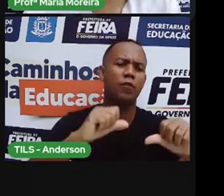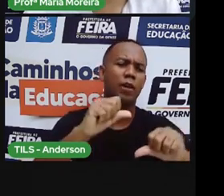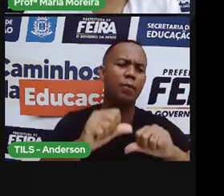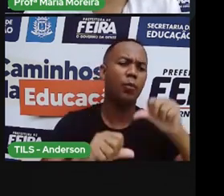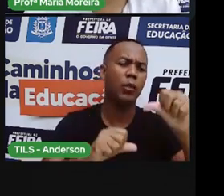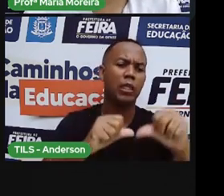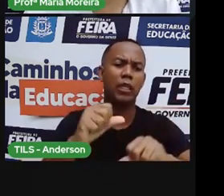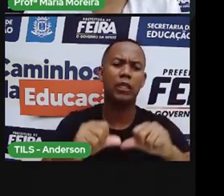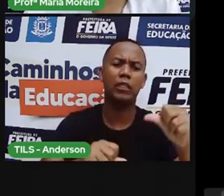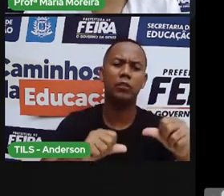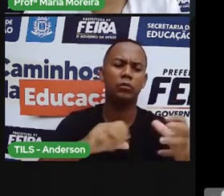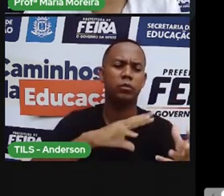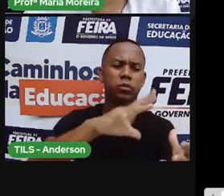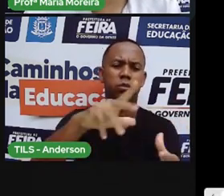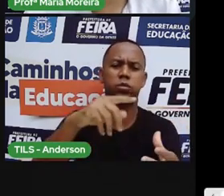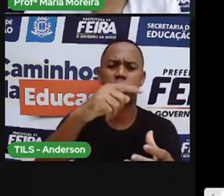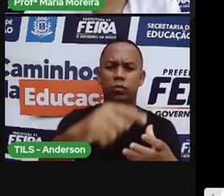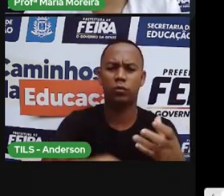nosso planeta.